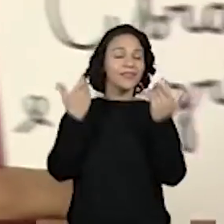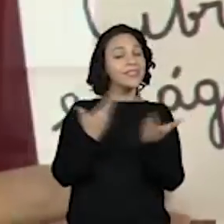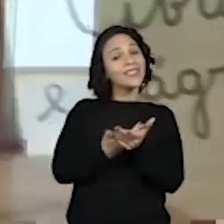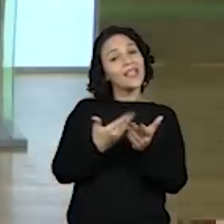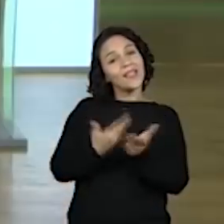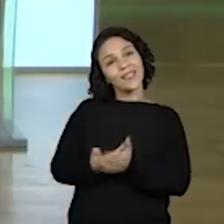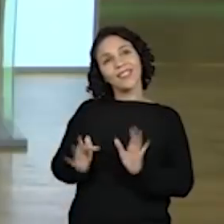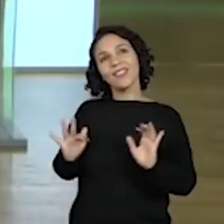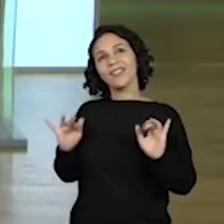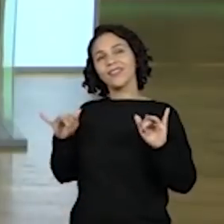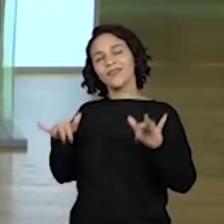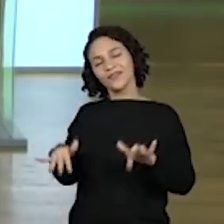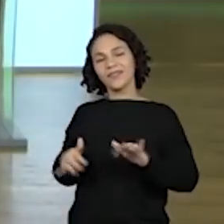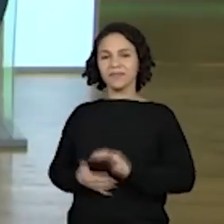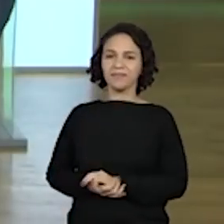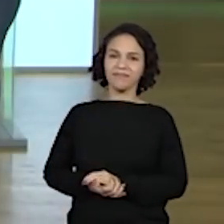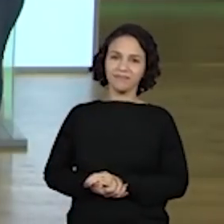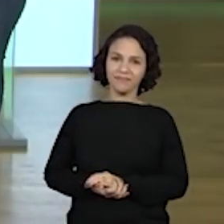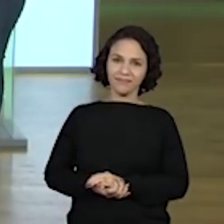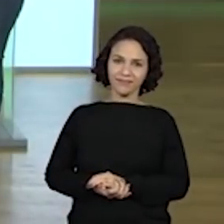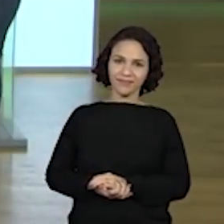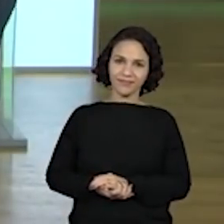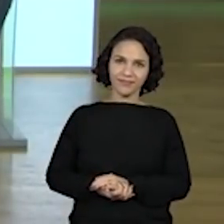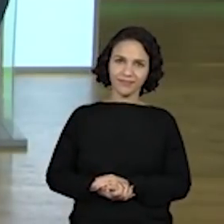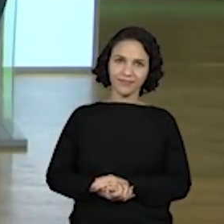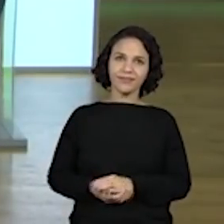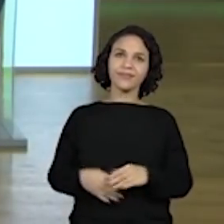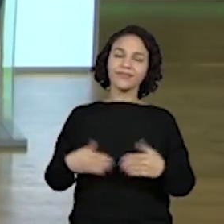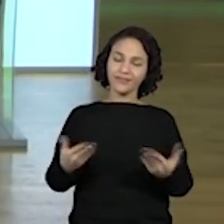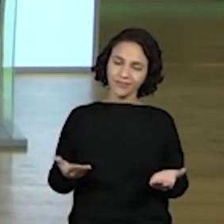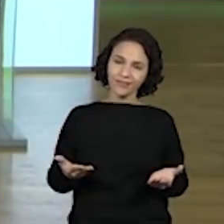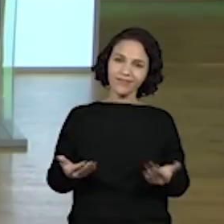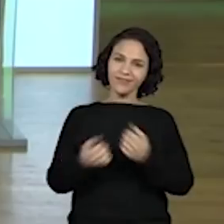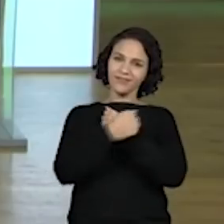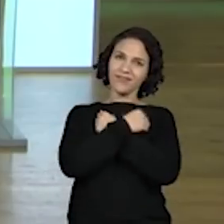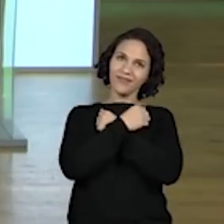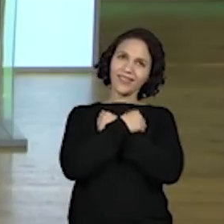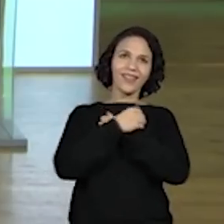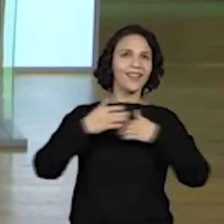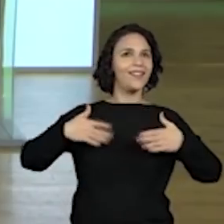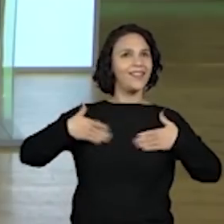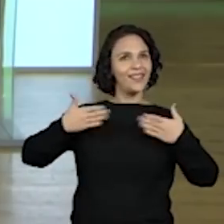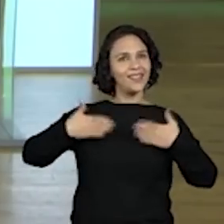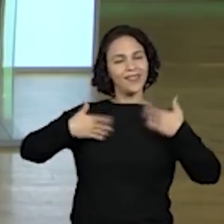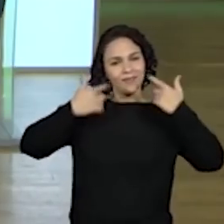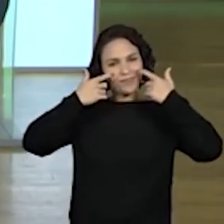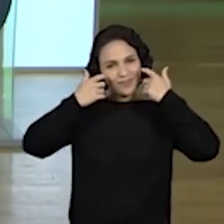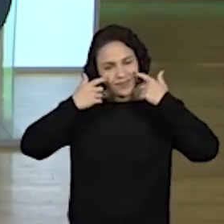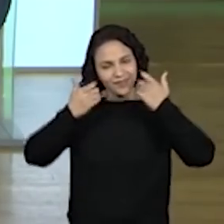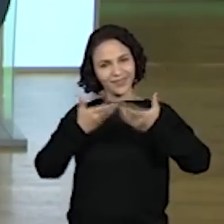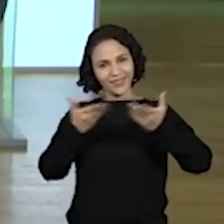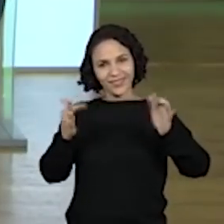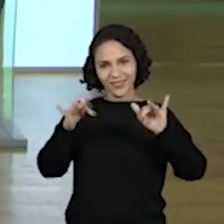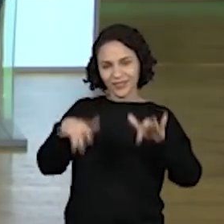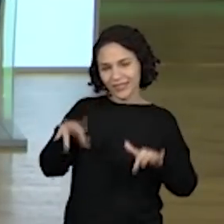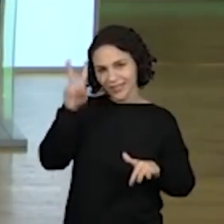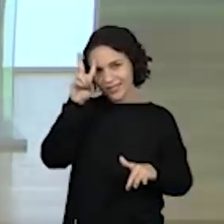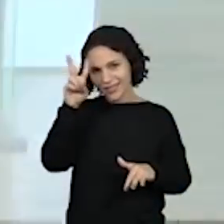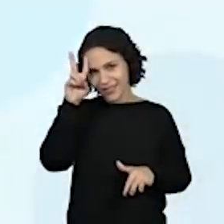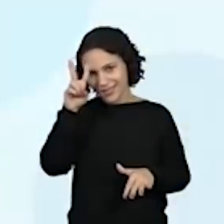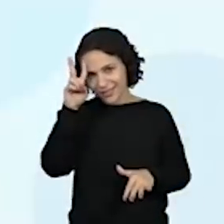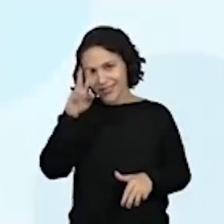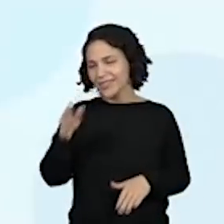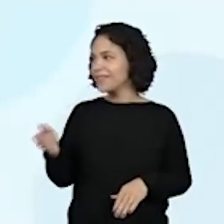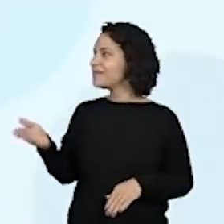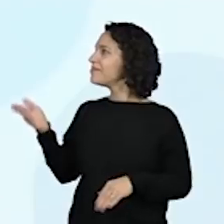se encerrando, eu vou deixar os abraços e a alegria e as lágrimas desse conto aqui no final da nossa história, enquanto a gente